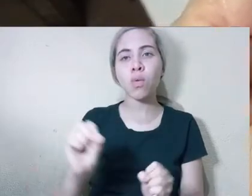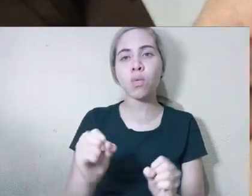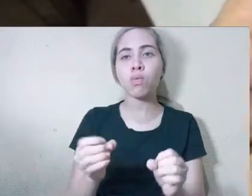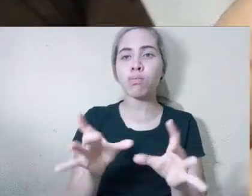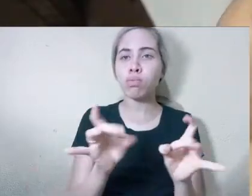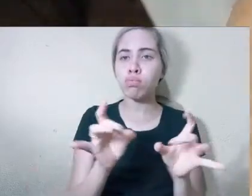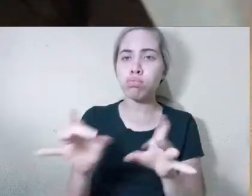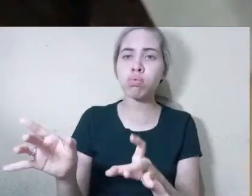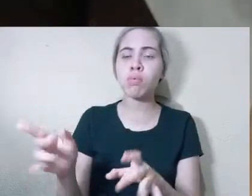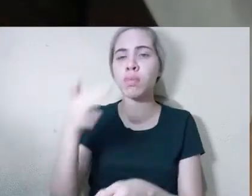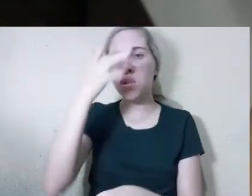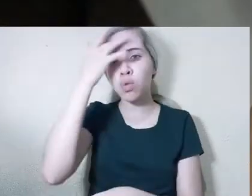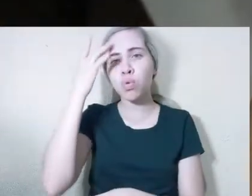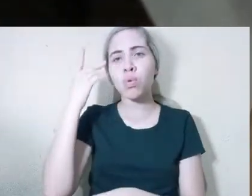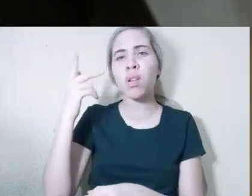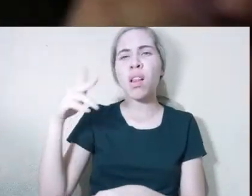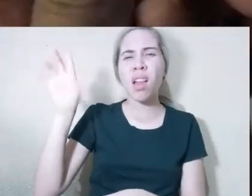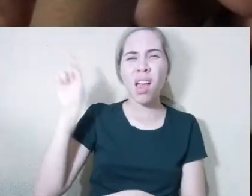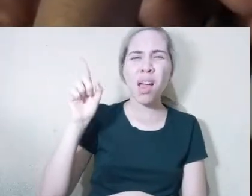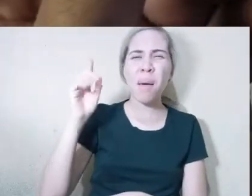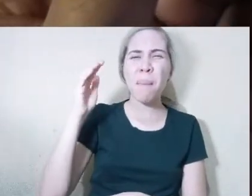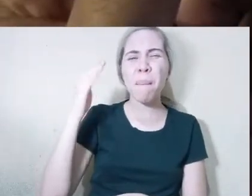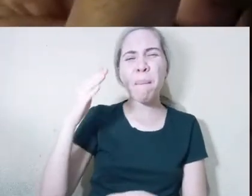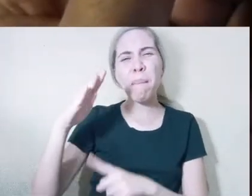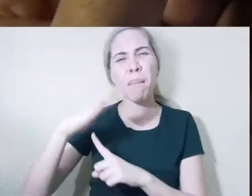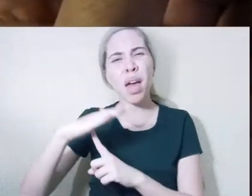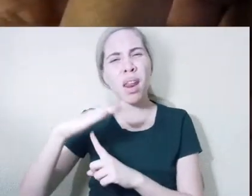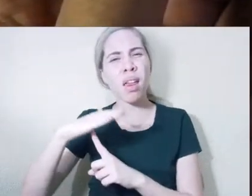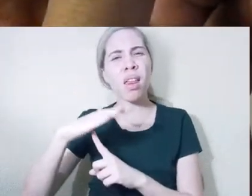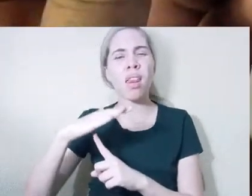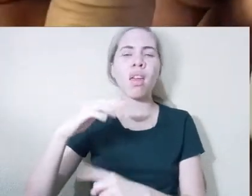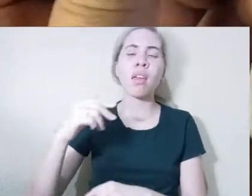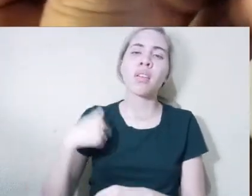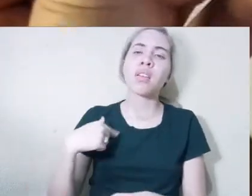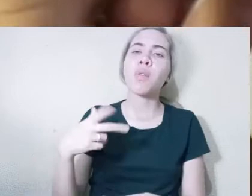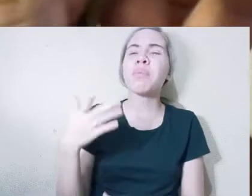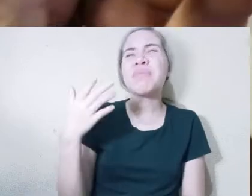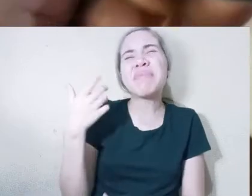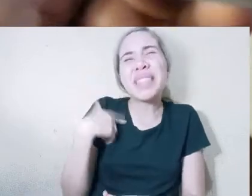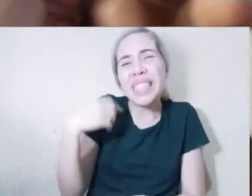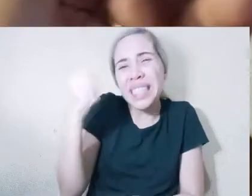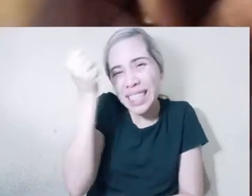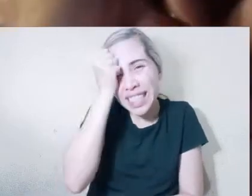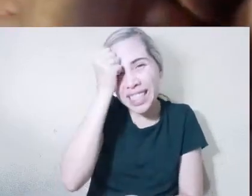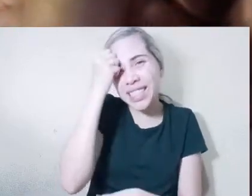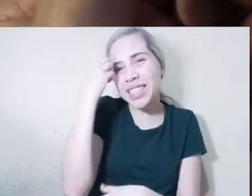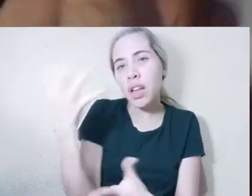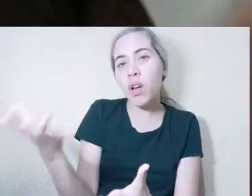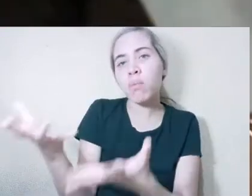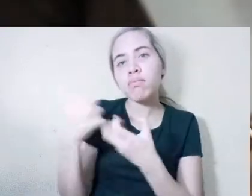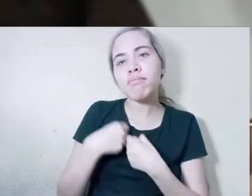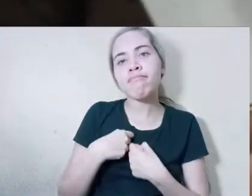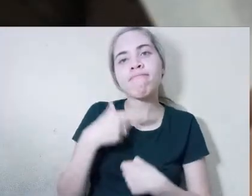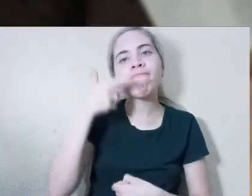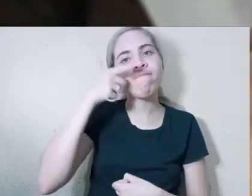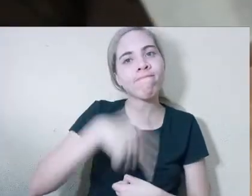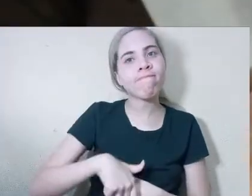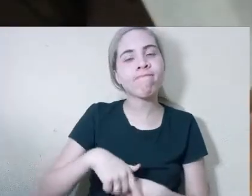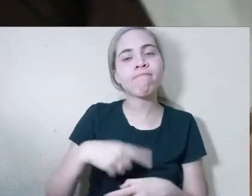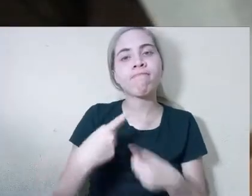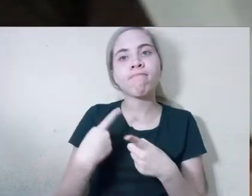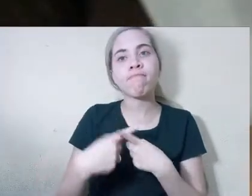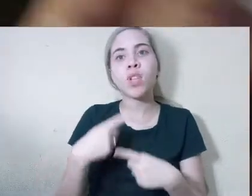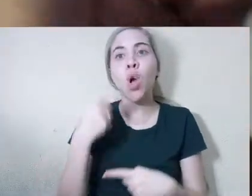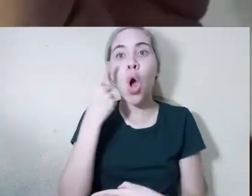um cliente lá do Paraná, aí me arrependi, né, e peguei ela de volta. É mesmo? Pera, essa... olha a qualidade